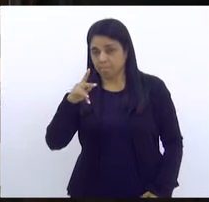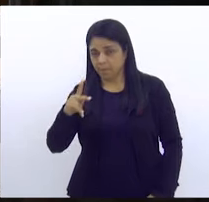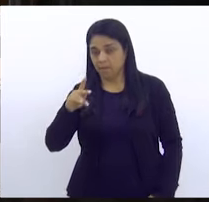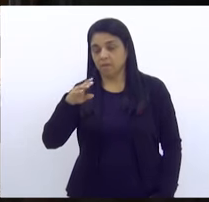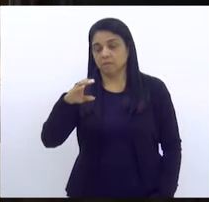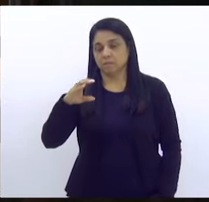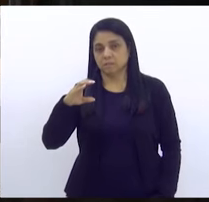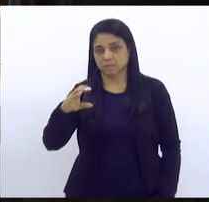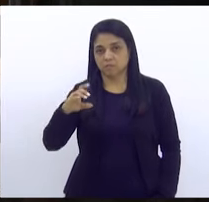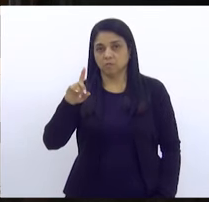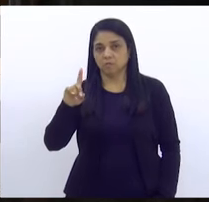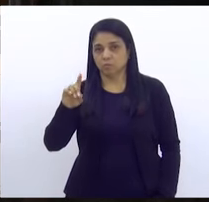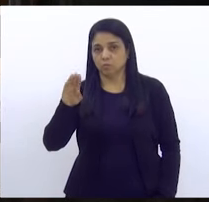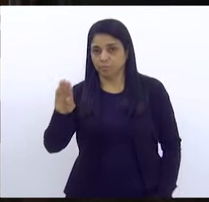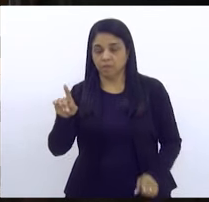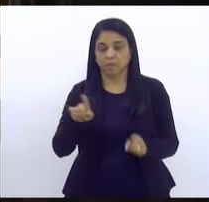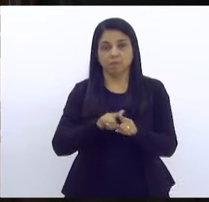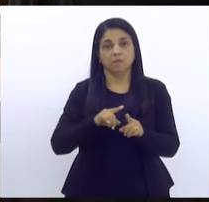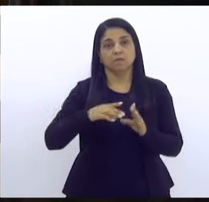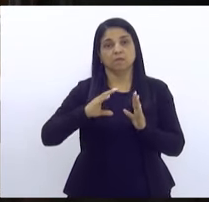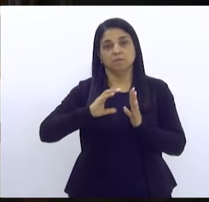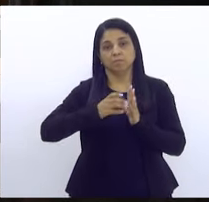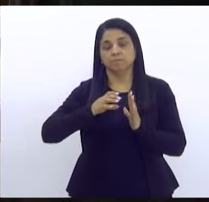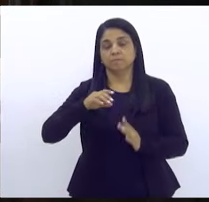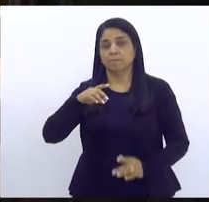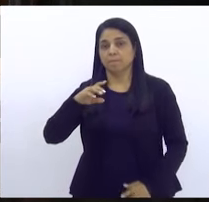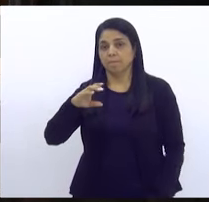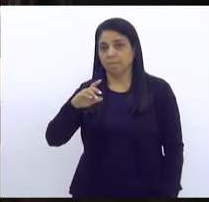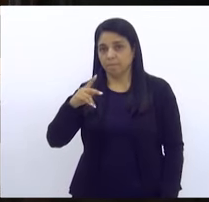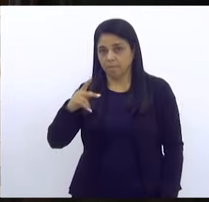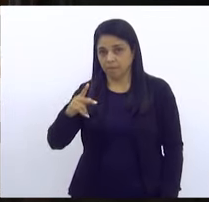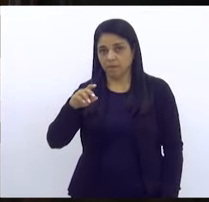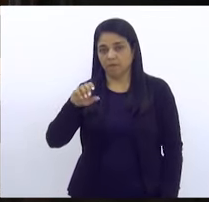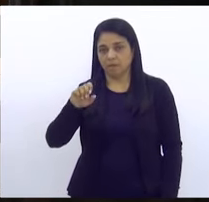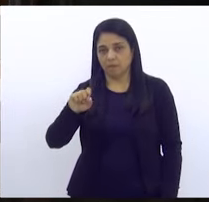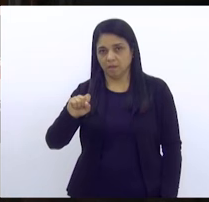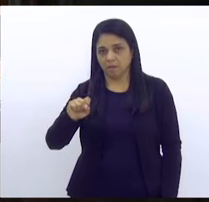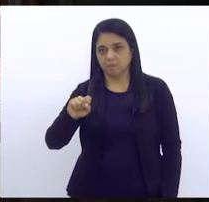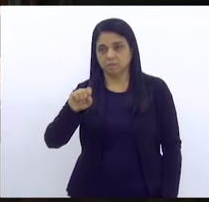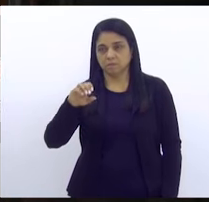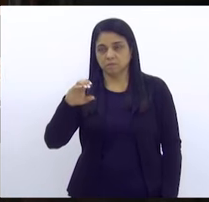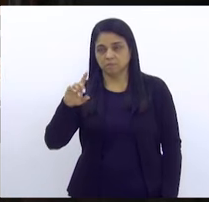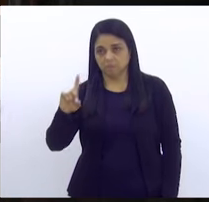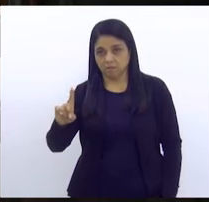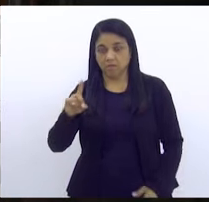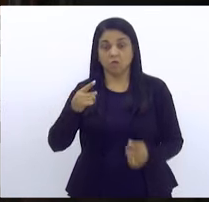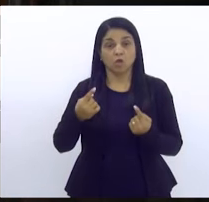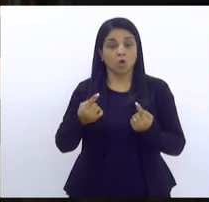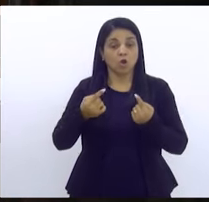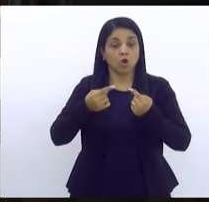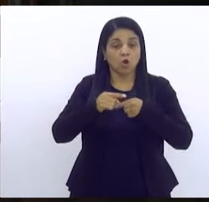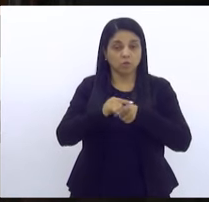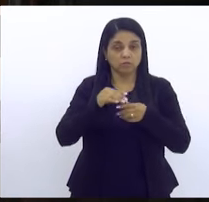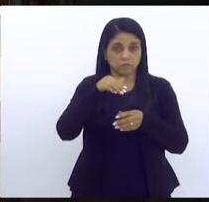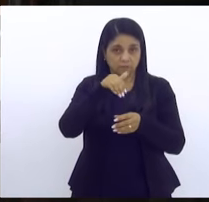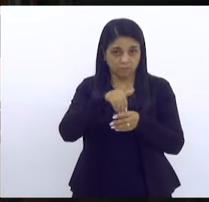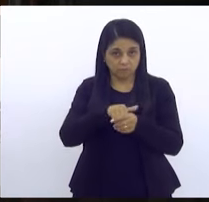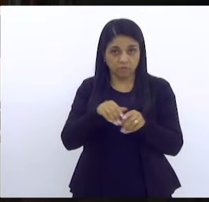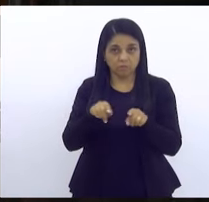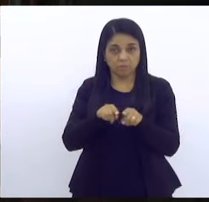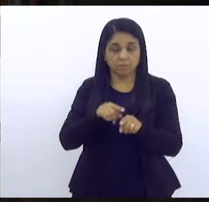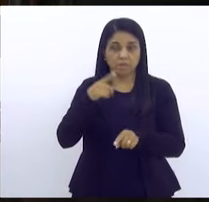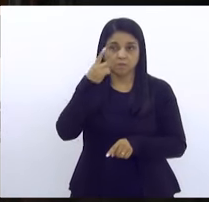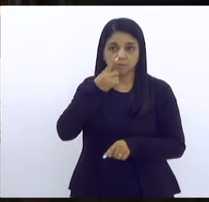PSB, o PCdoB também, o PSB está votando contra. A deputada Marta Rocha e o